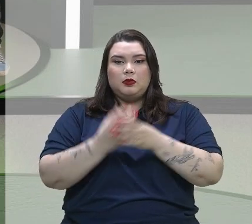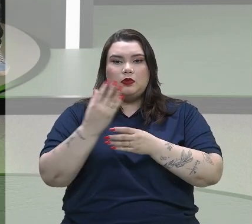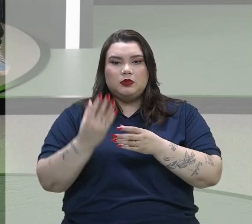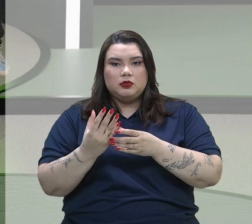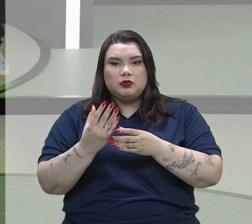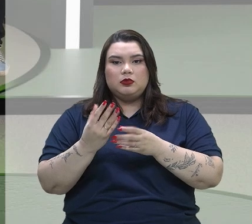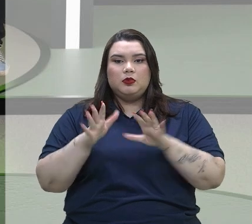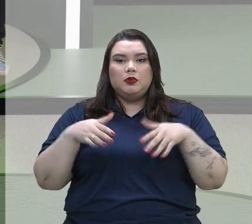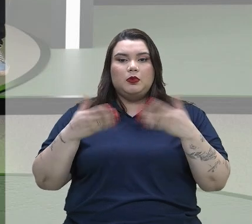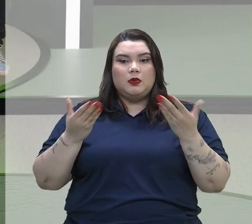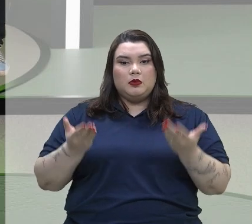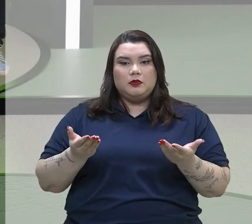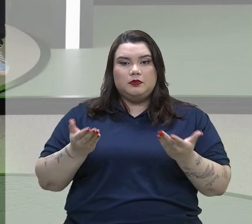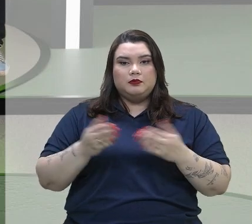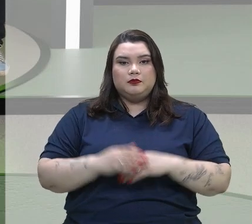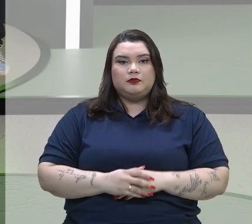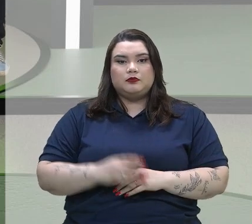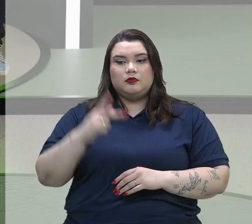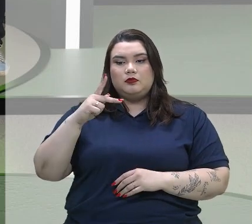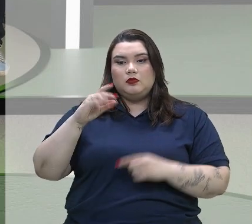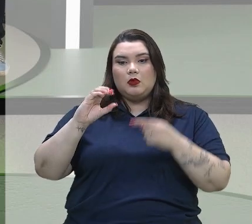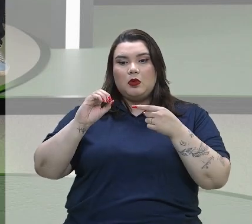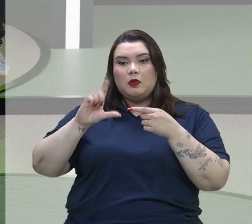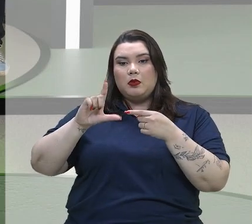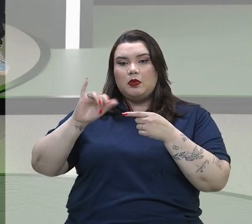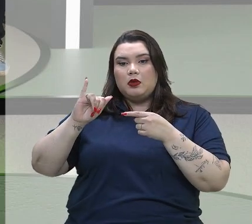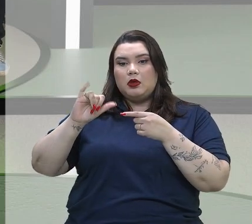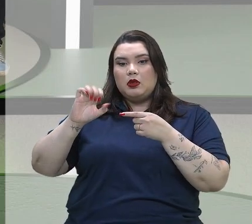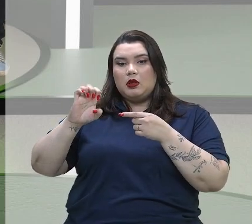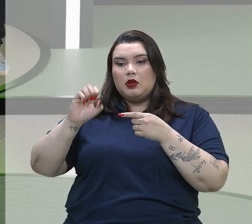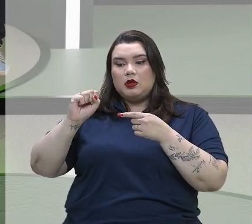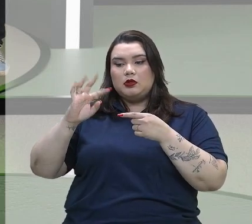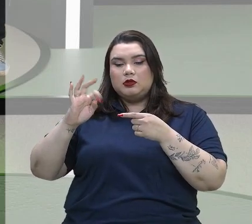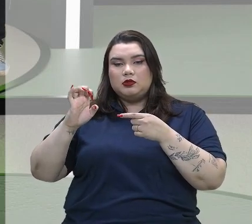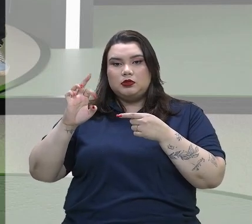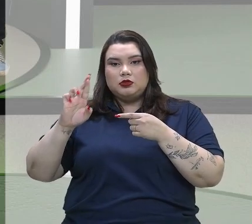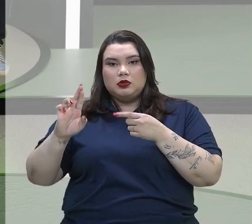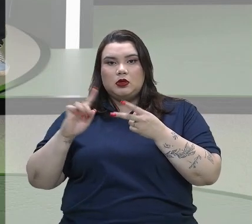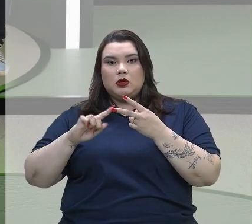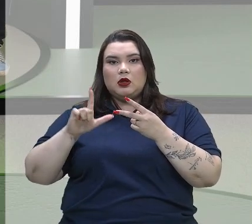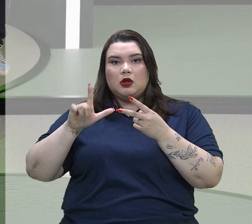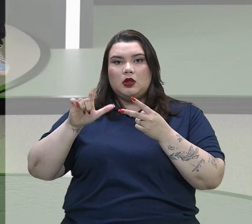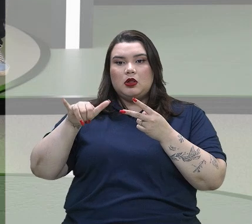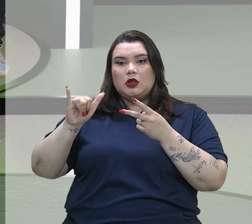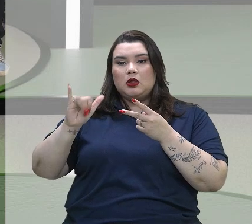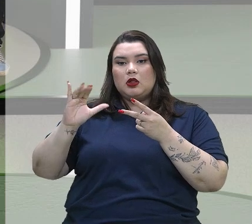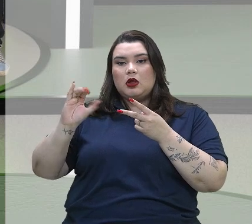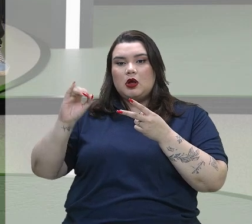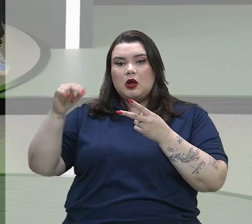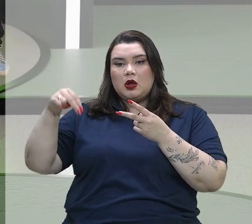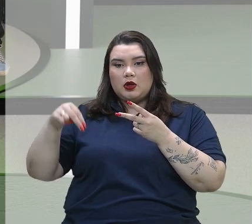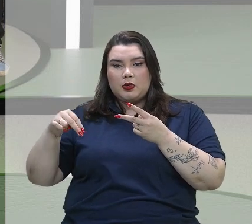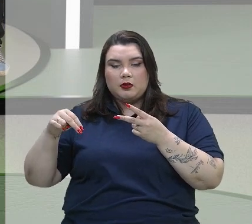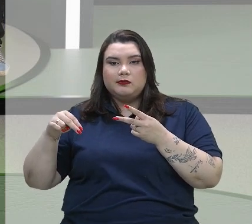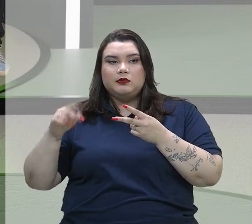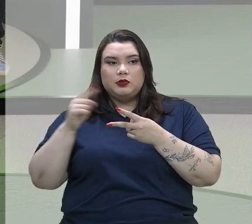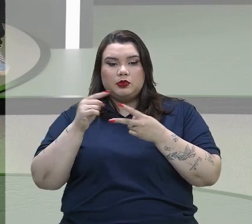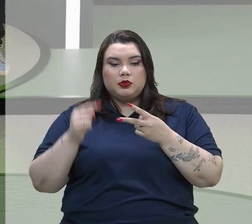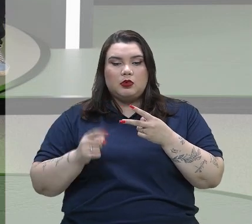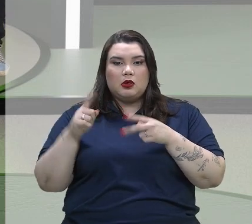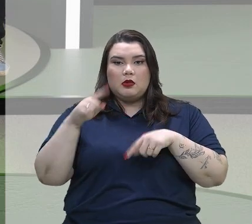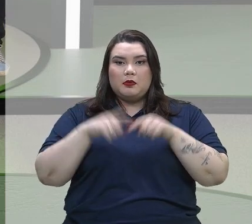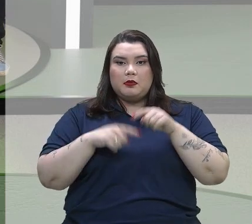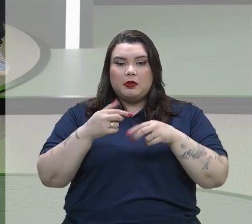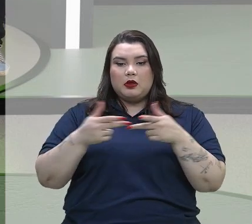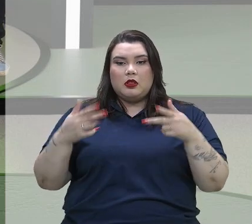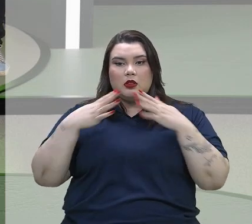de tecidos sintéticos? É o poliéster e o nylon. Eles são, além de serem utilizados como matéria-prima